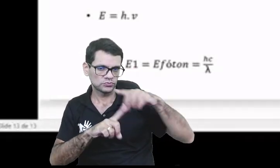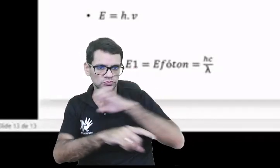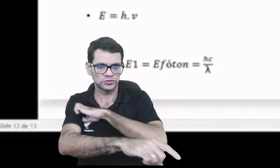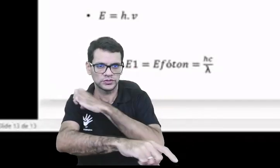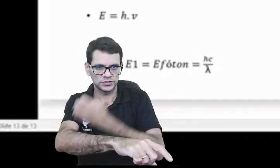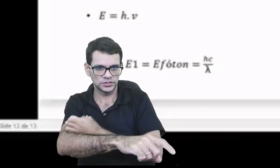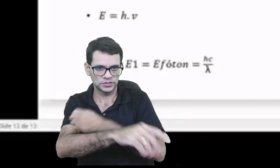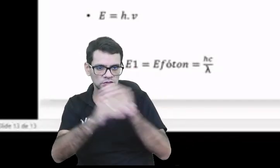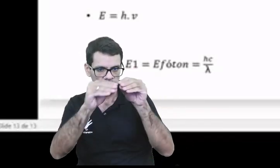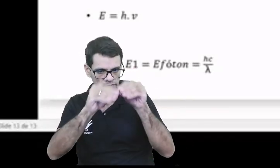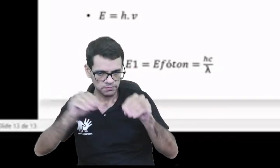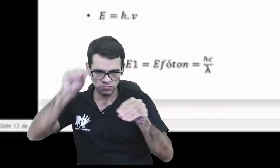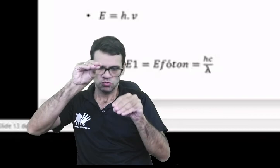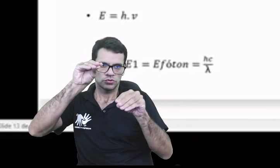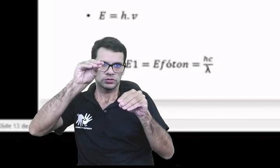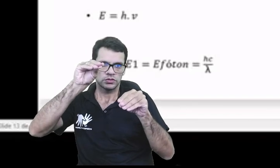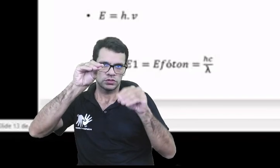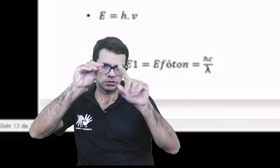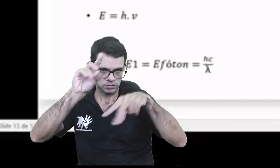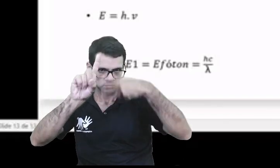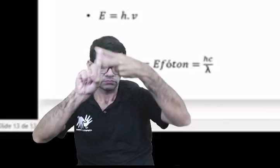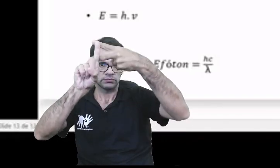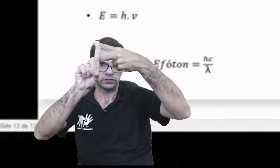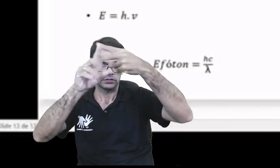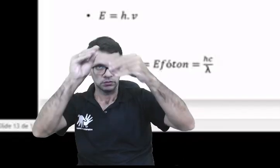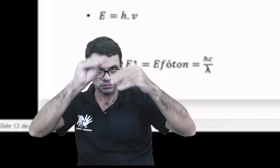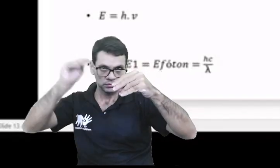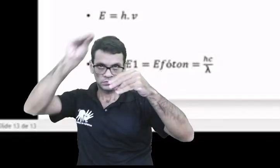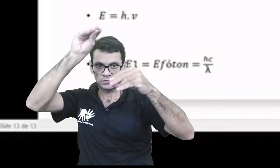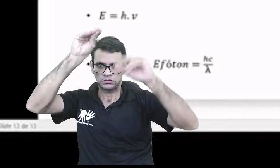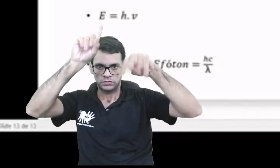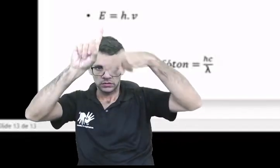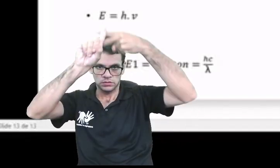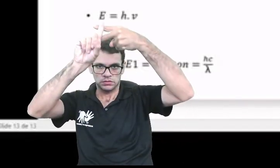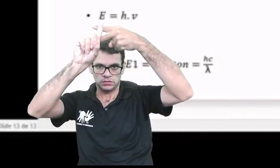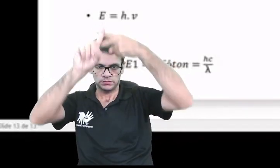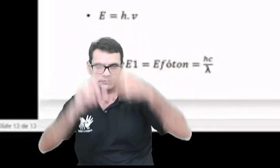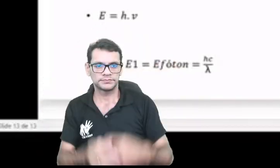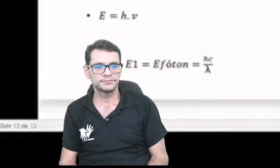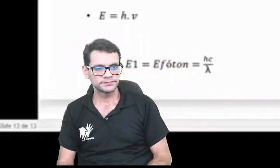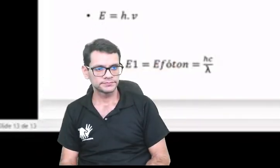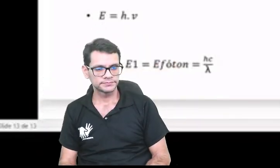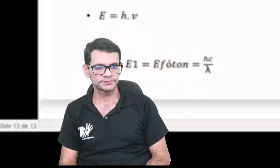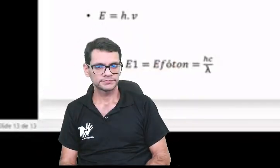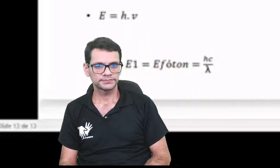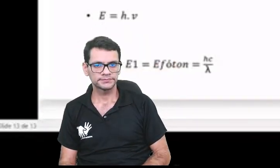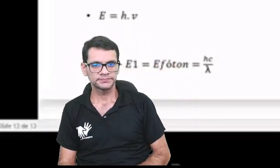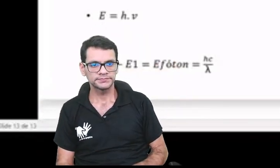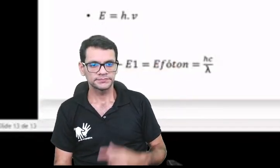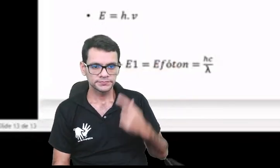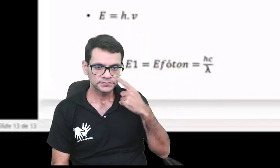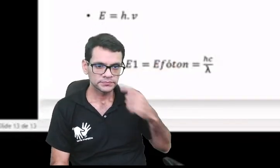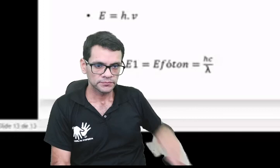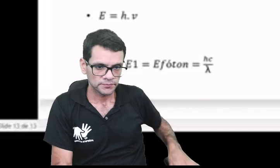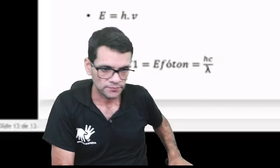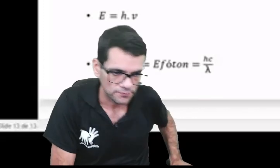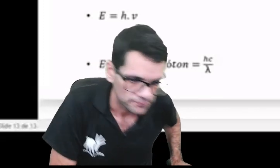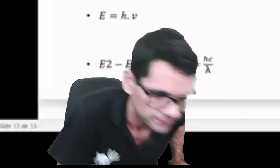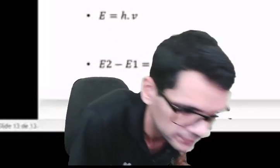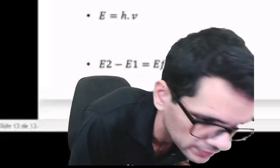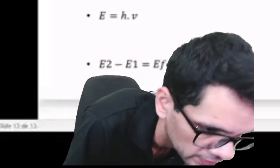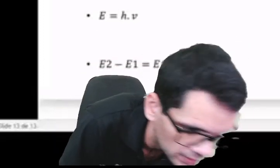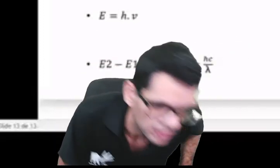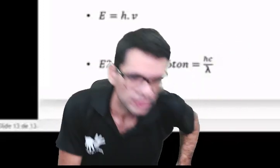a energia aumenta. Então, ele pula de orbital.